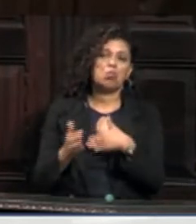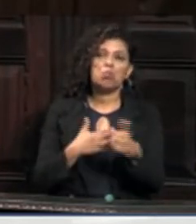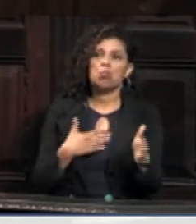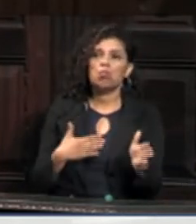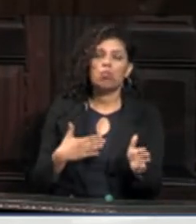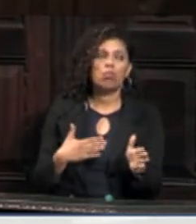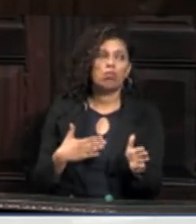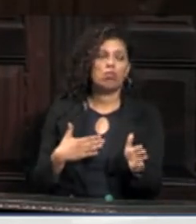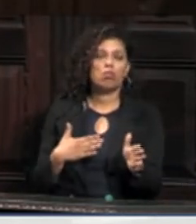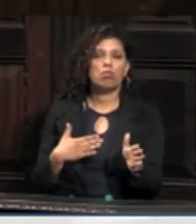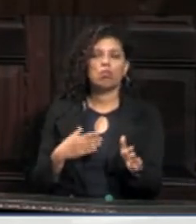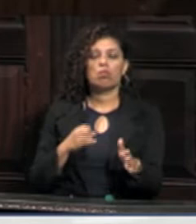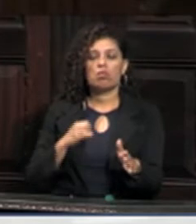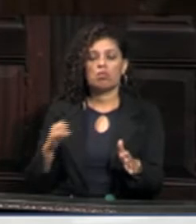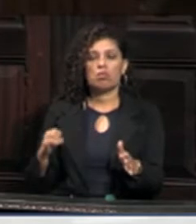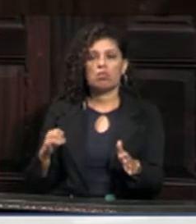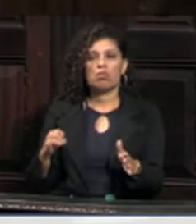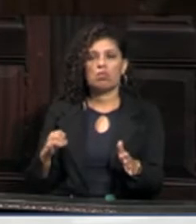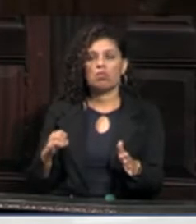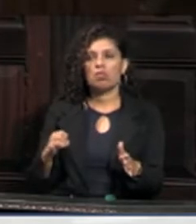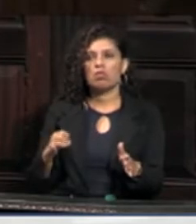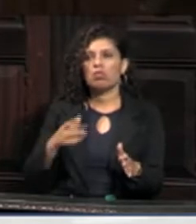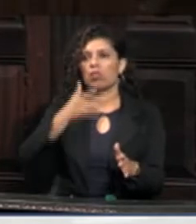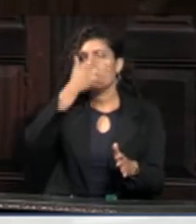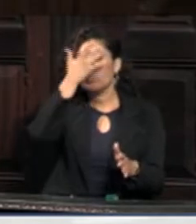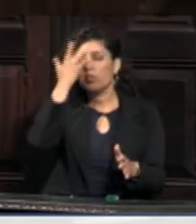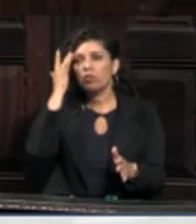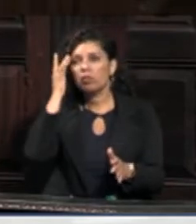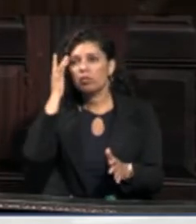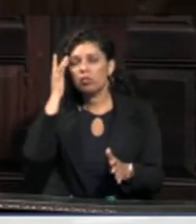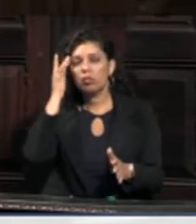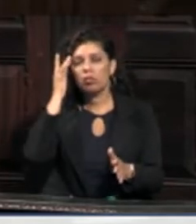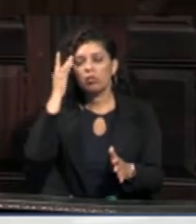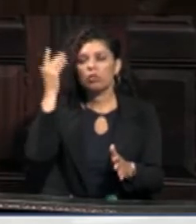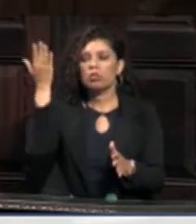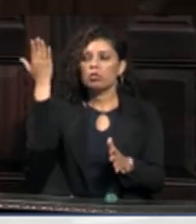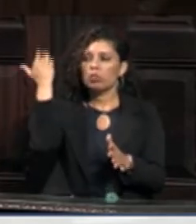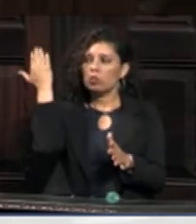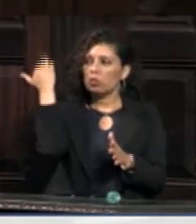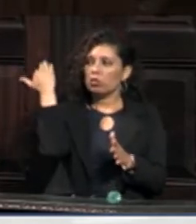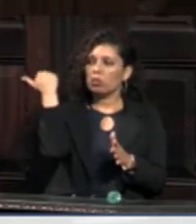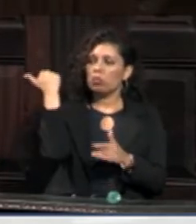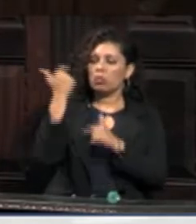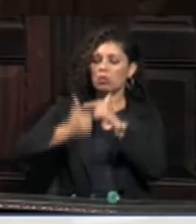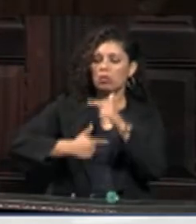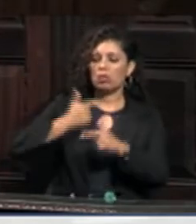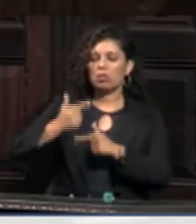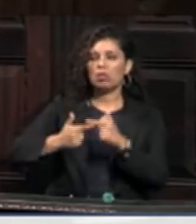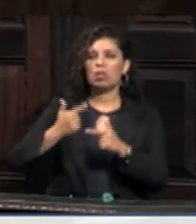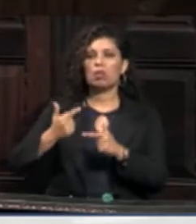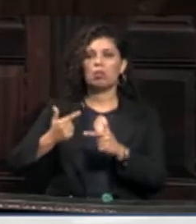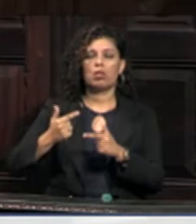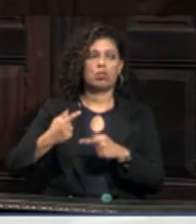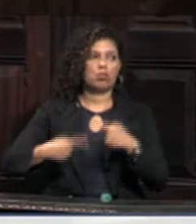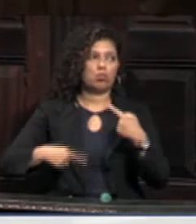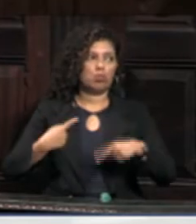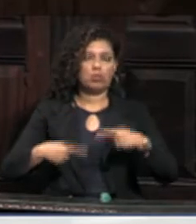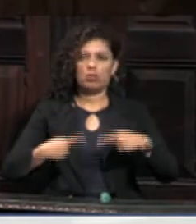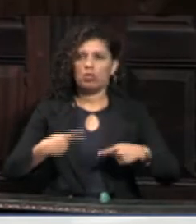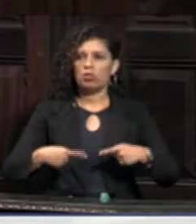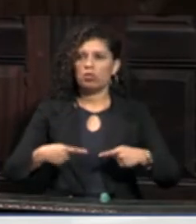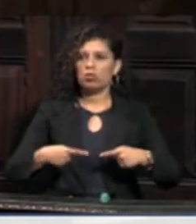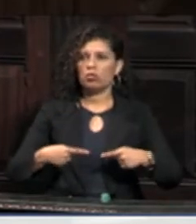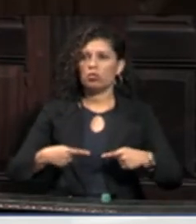recalcitrantes de quando estiveram no poder se locupletarem dos